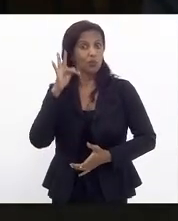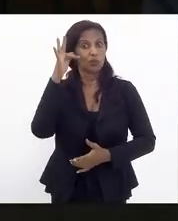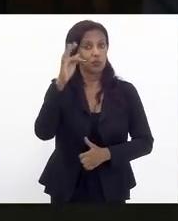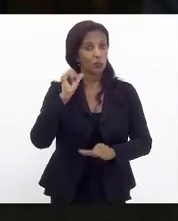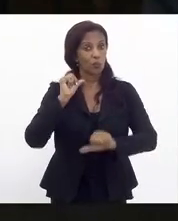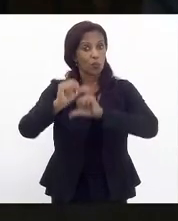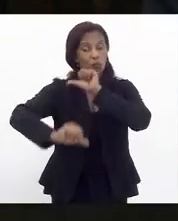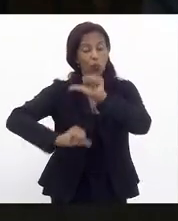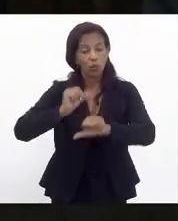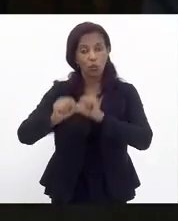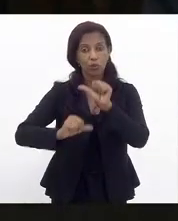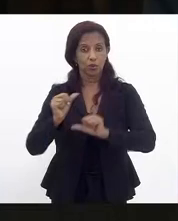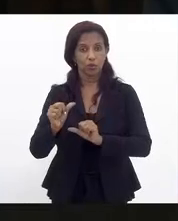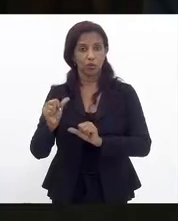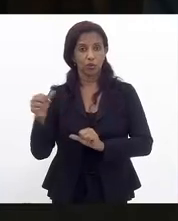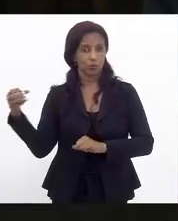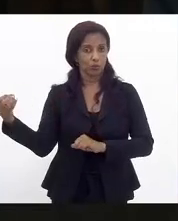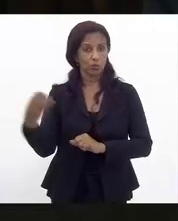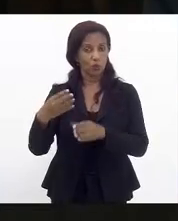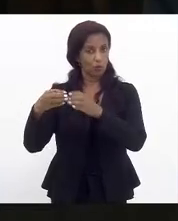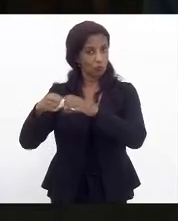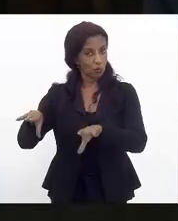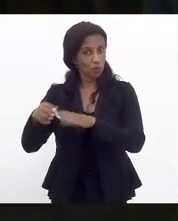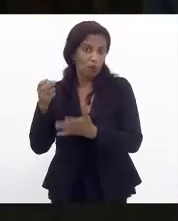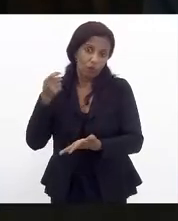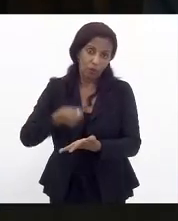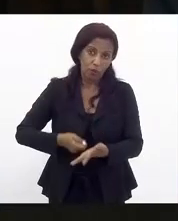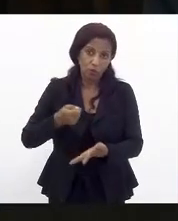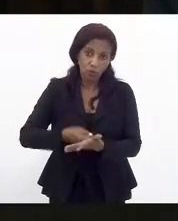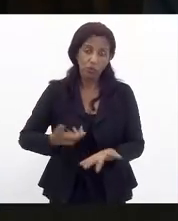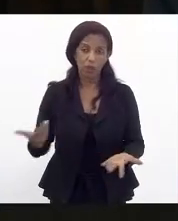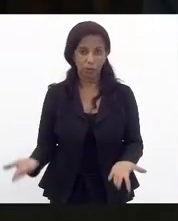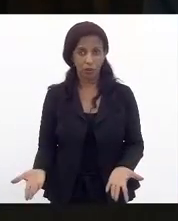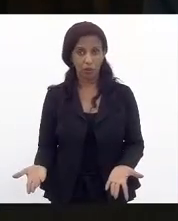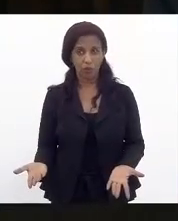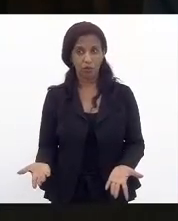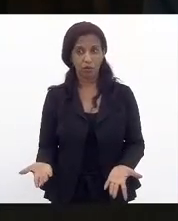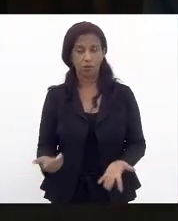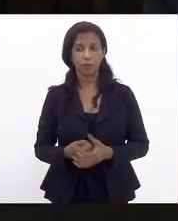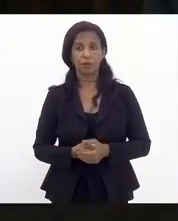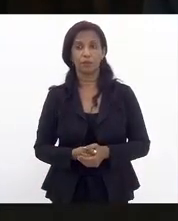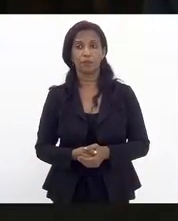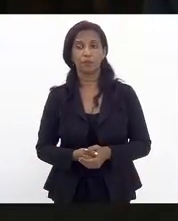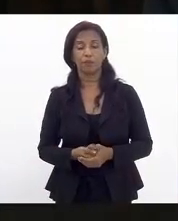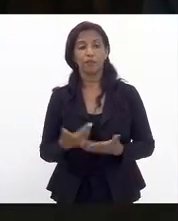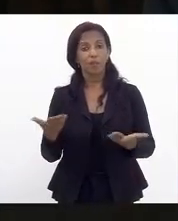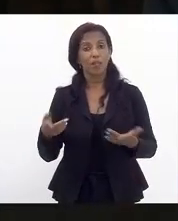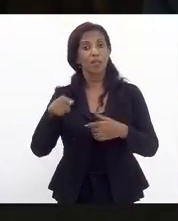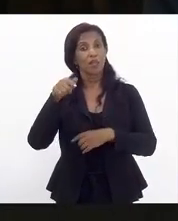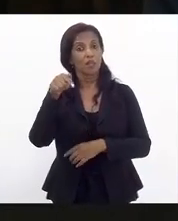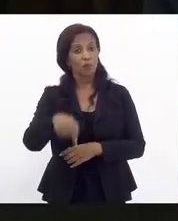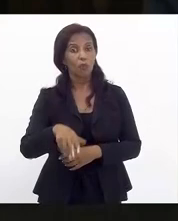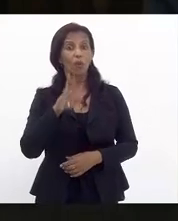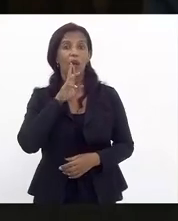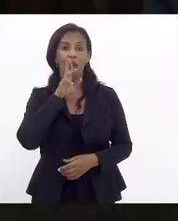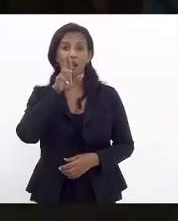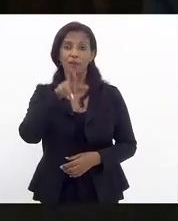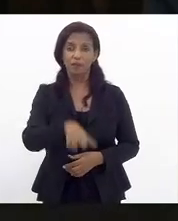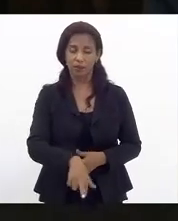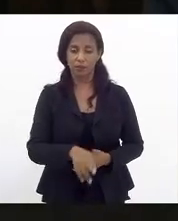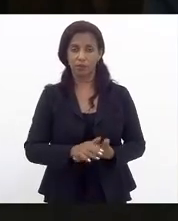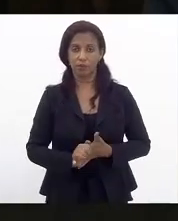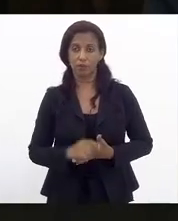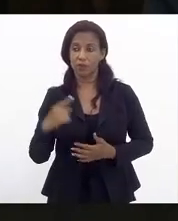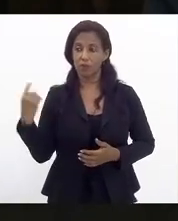concursados e vamos lutar por isso e termino o deputado Amorim e Foi por esta razão